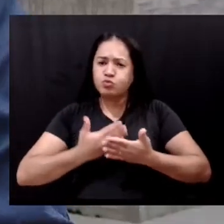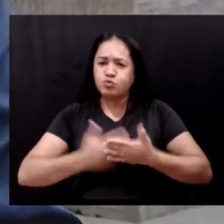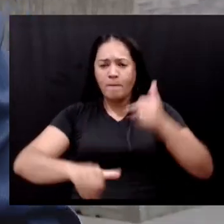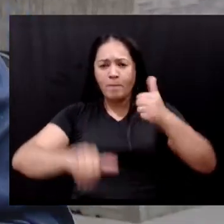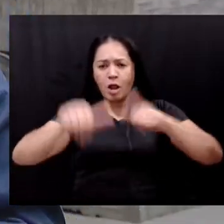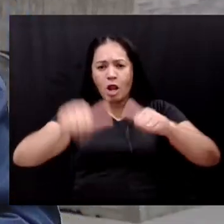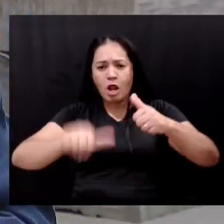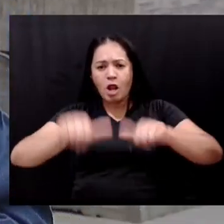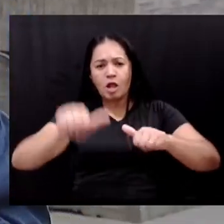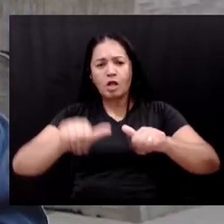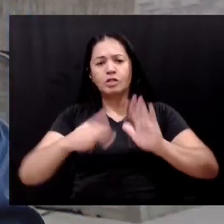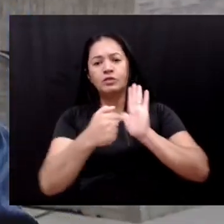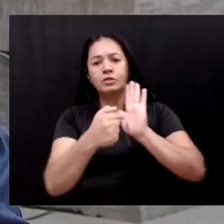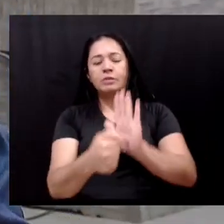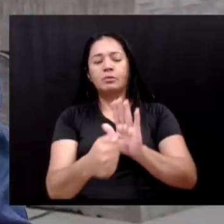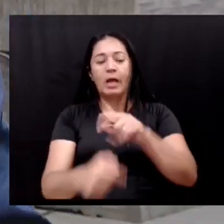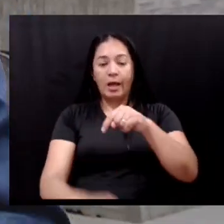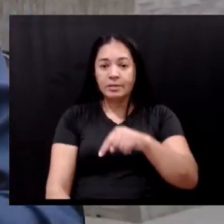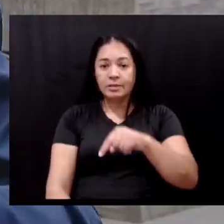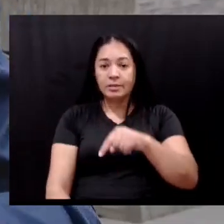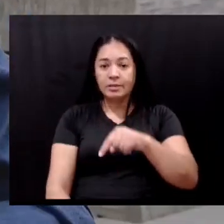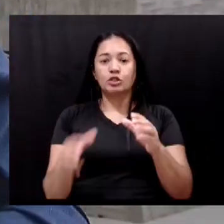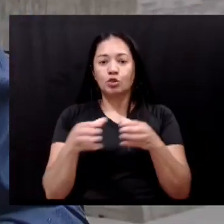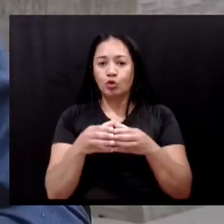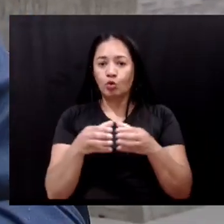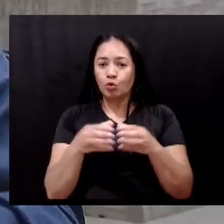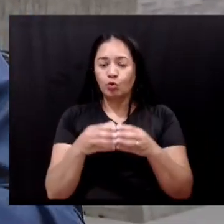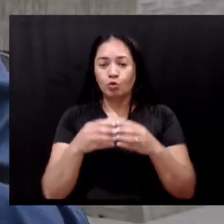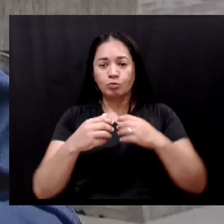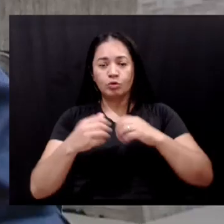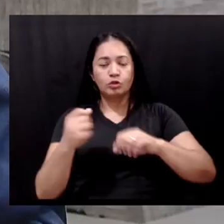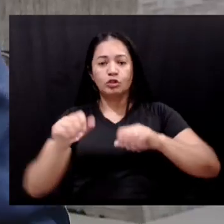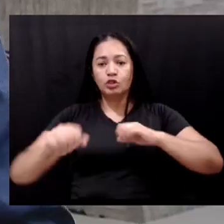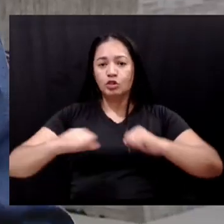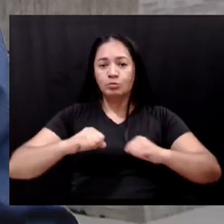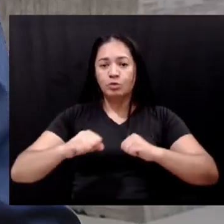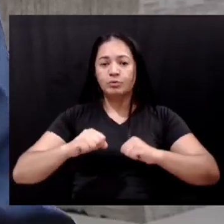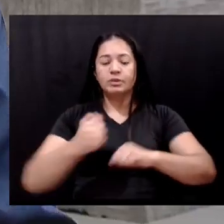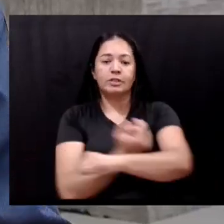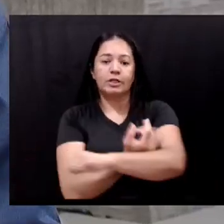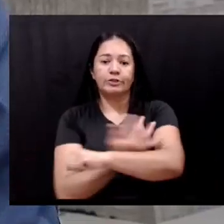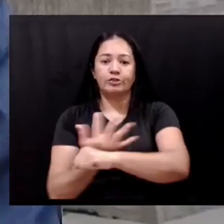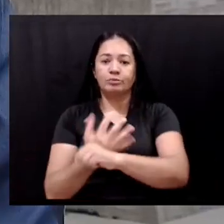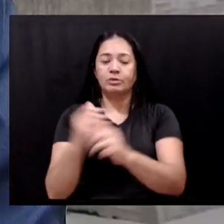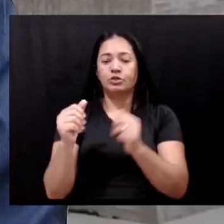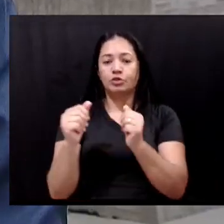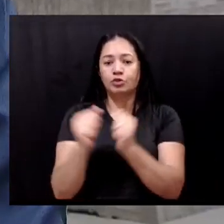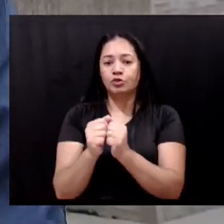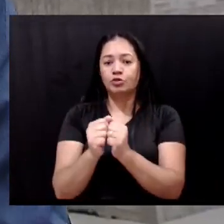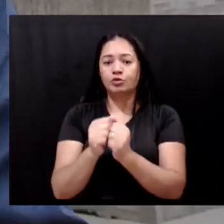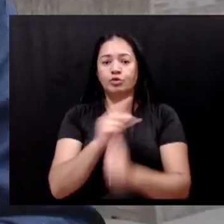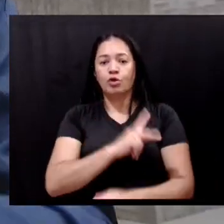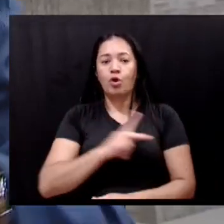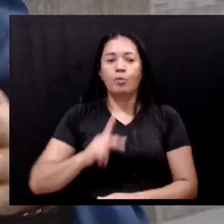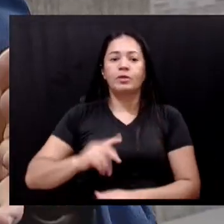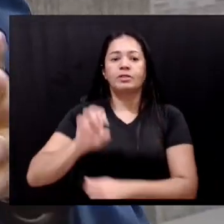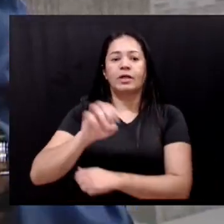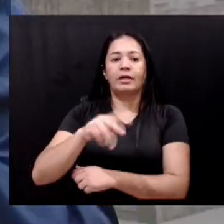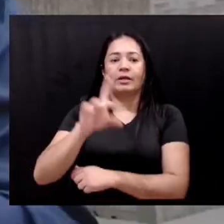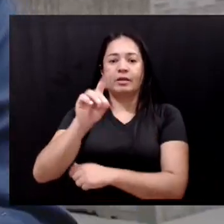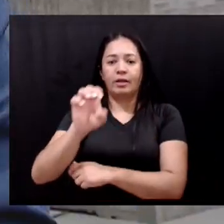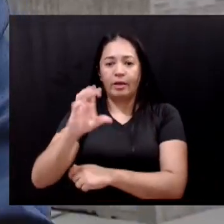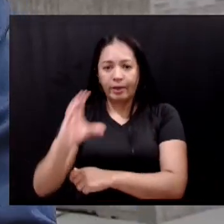demonstrado aqui na Comissão de Mobilidade Urbana, juntamente com o presidente da INDEC, com todos os responsáveis, para que a gente